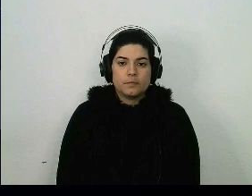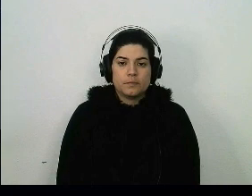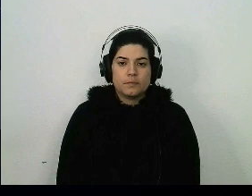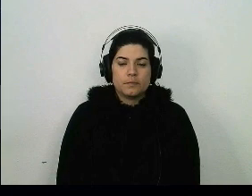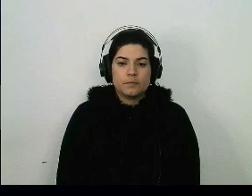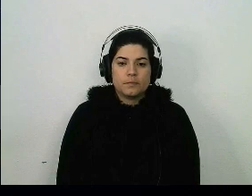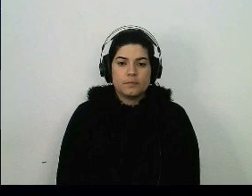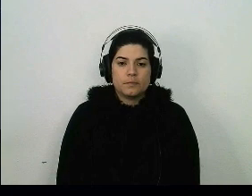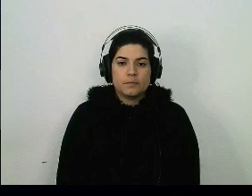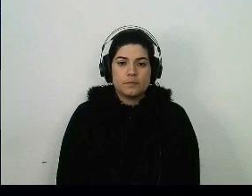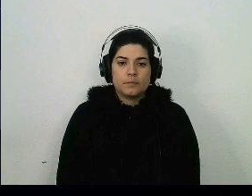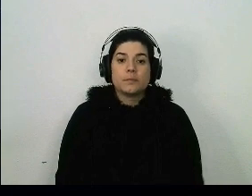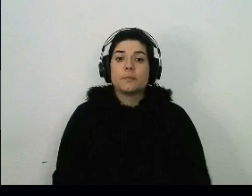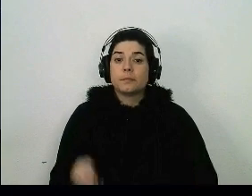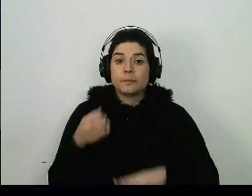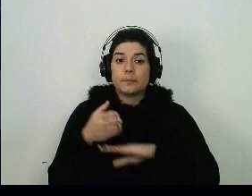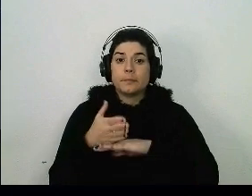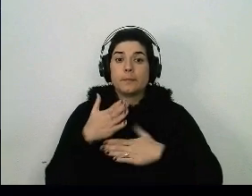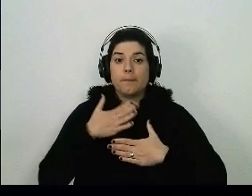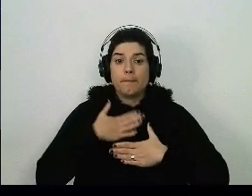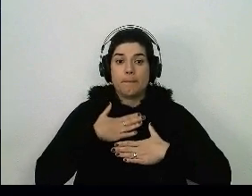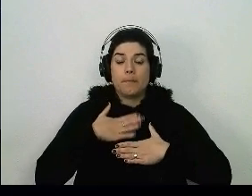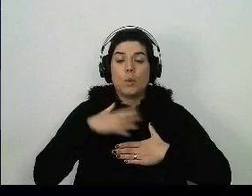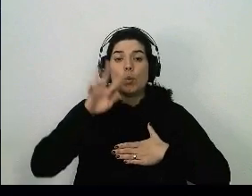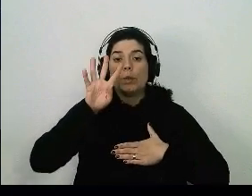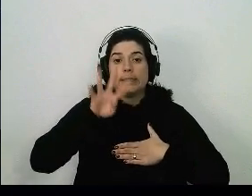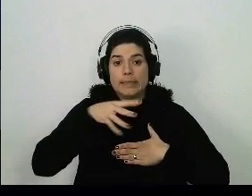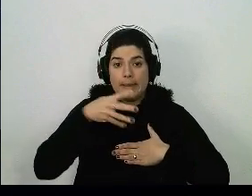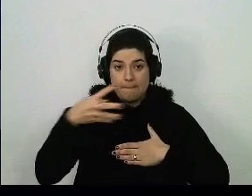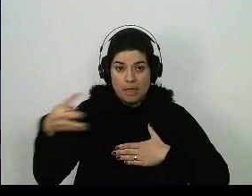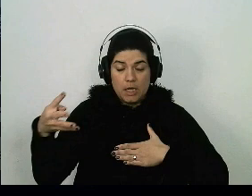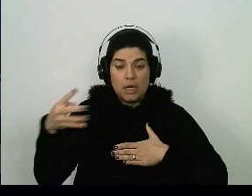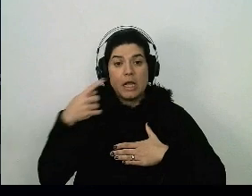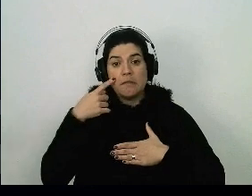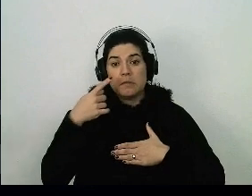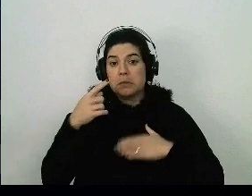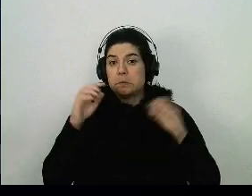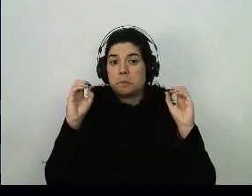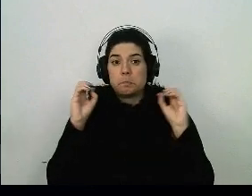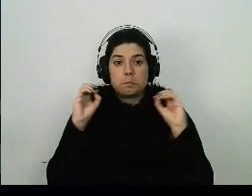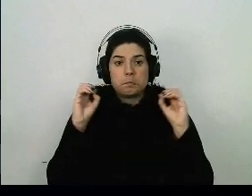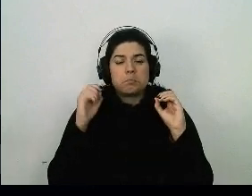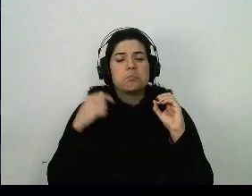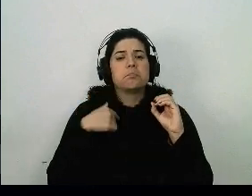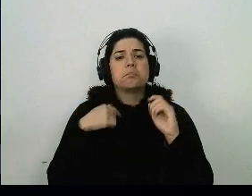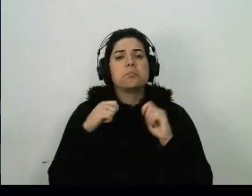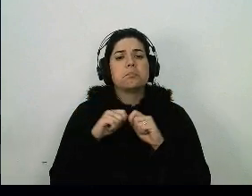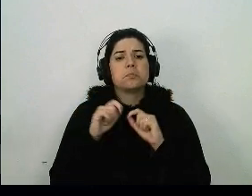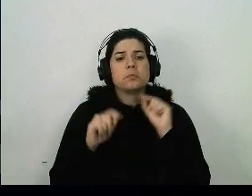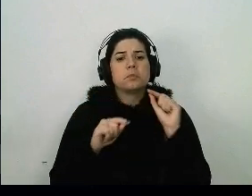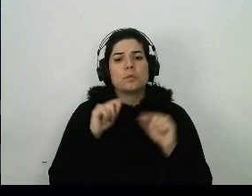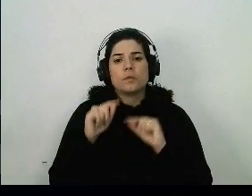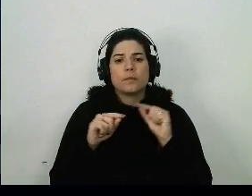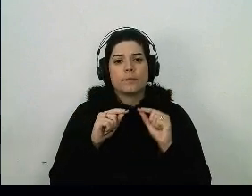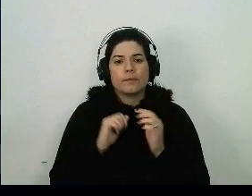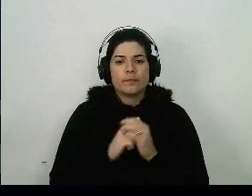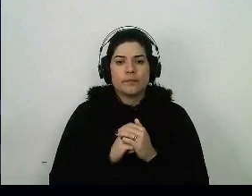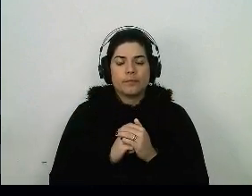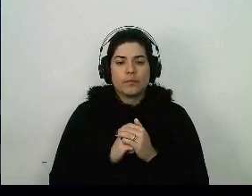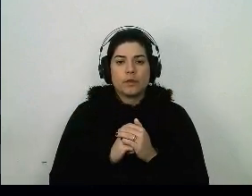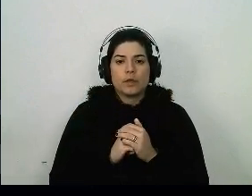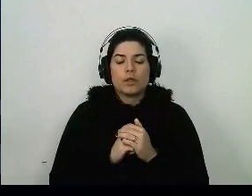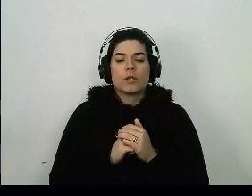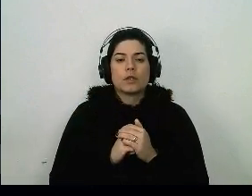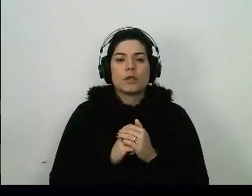Entrei aqui nas minhas tabelas. Você pode ver que não tem nada. O que é que eu vou fazer? Vou dar um Ctrl V naquela